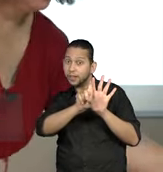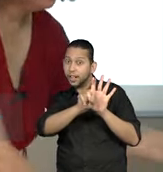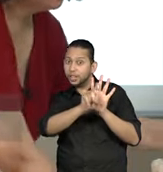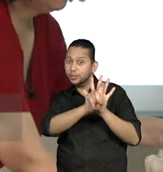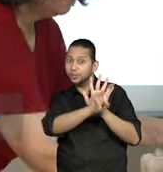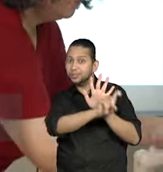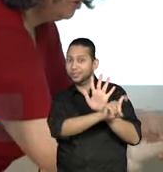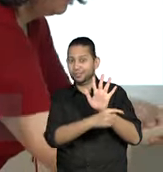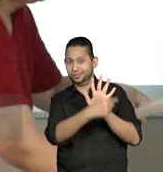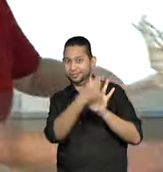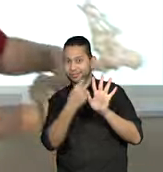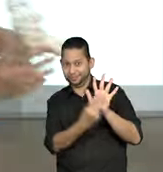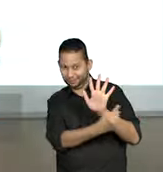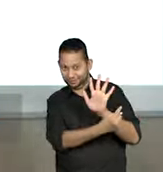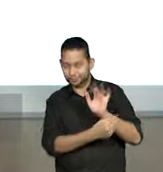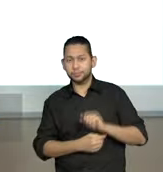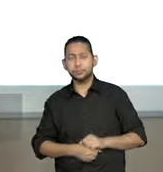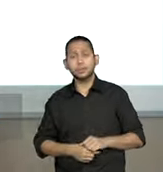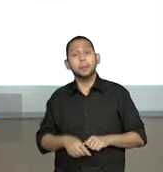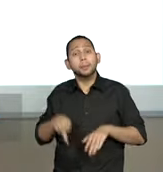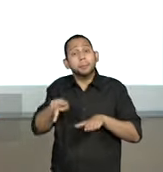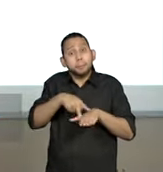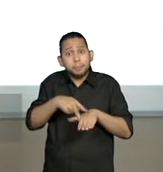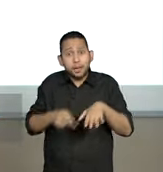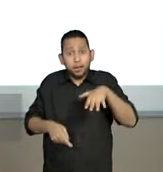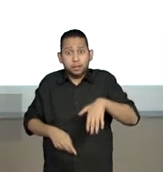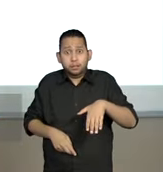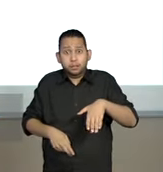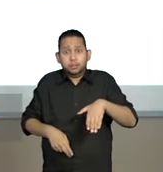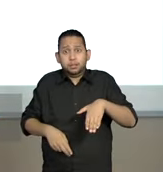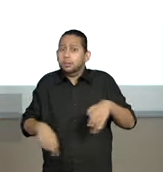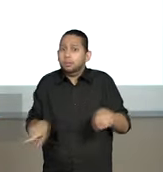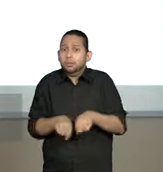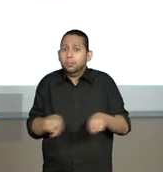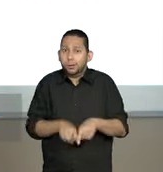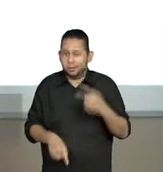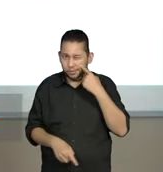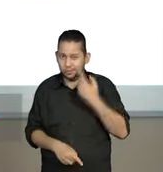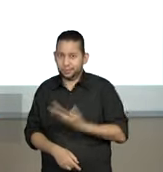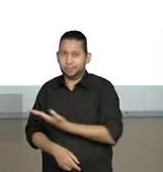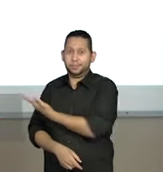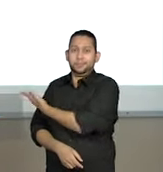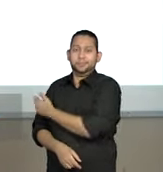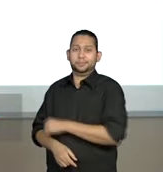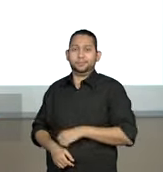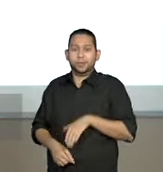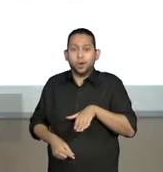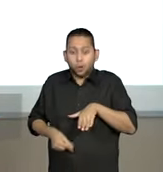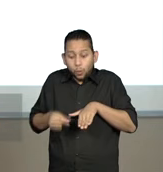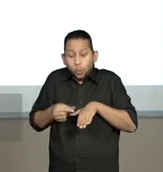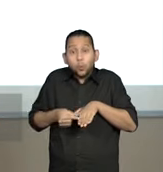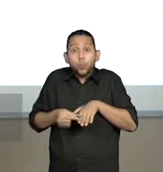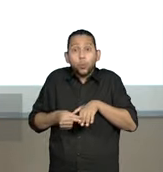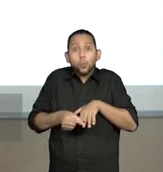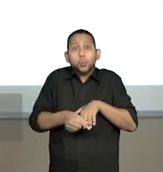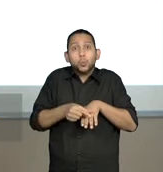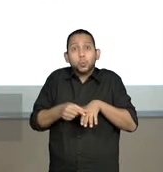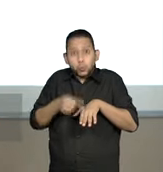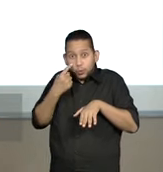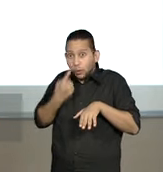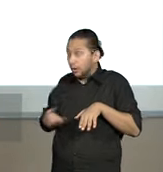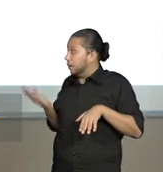nós também temos ossos curtos. Olha quanto